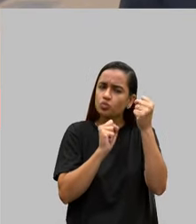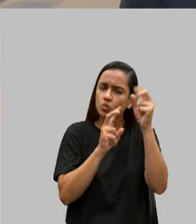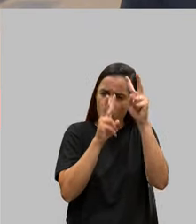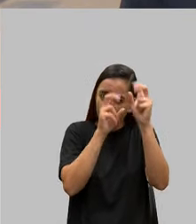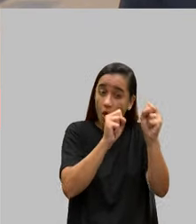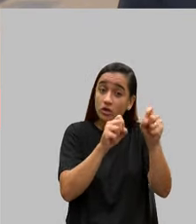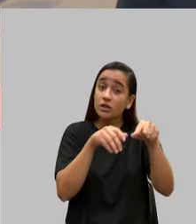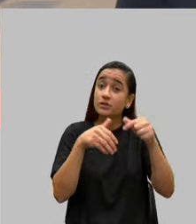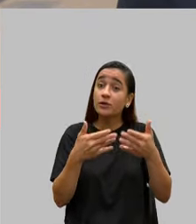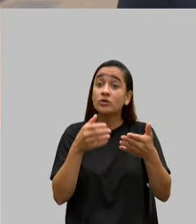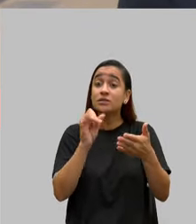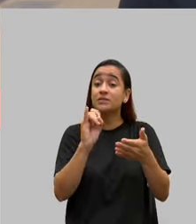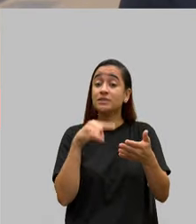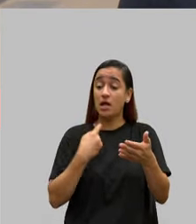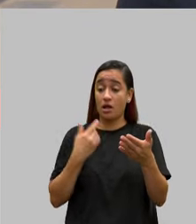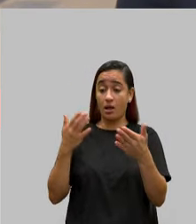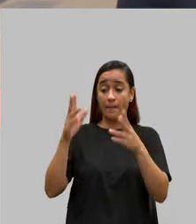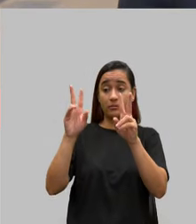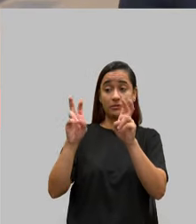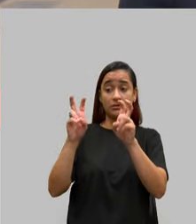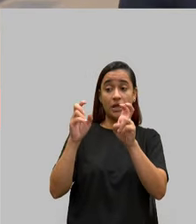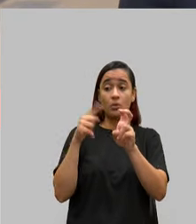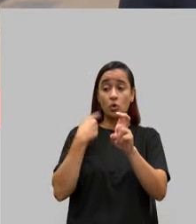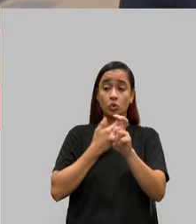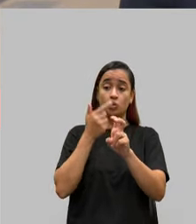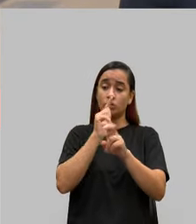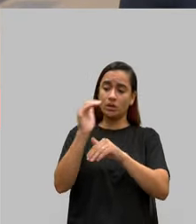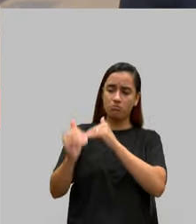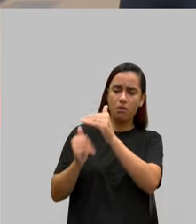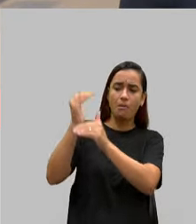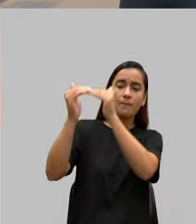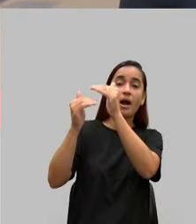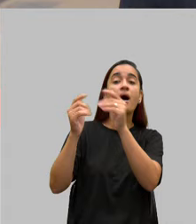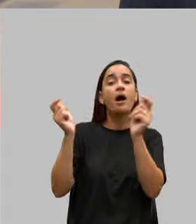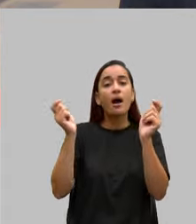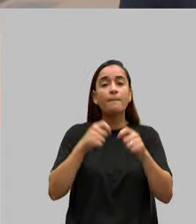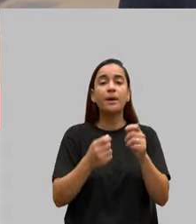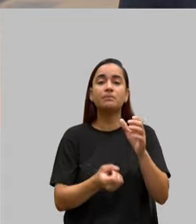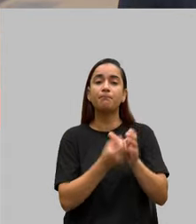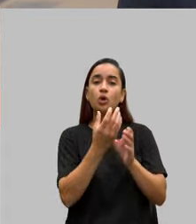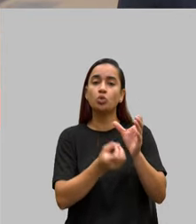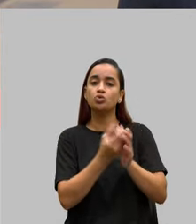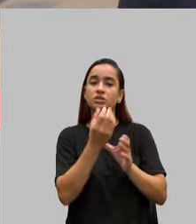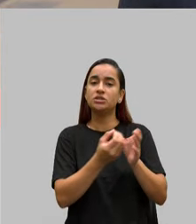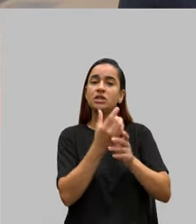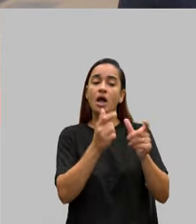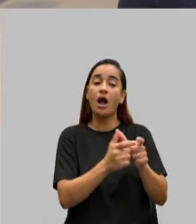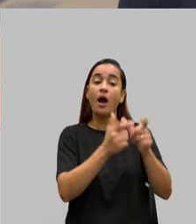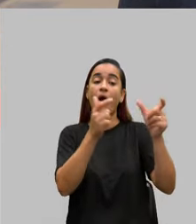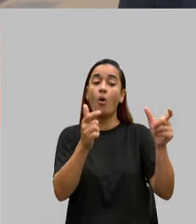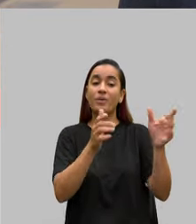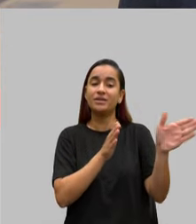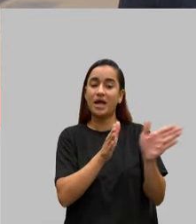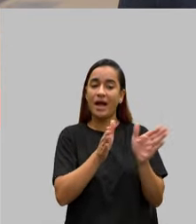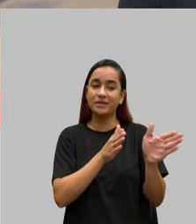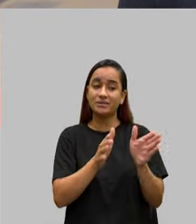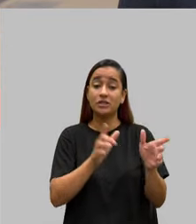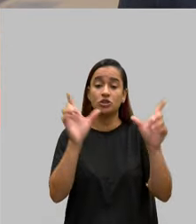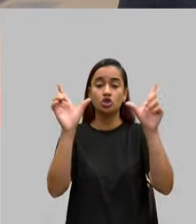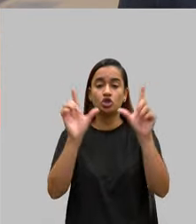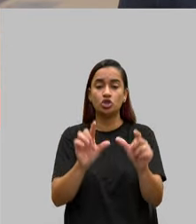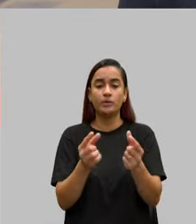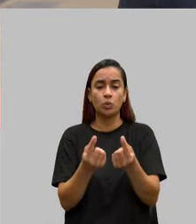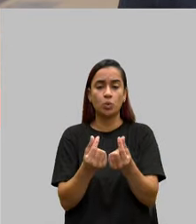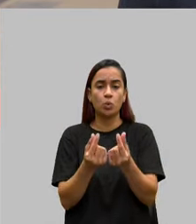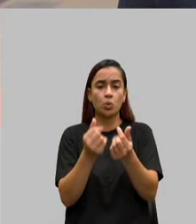pauta nós podemos começar produzir a gente pode aumentar o acesso a gente pode diminuir o custo nós podemos